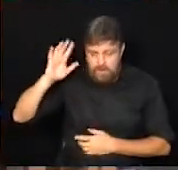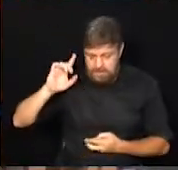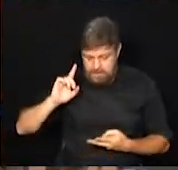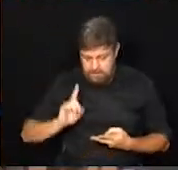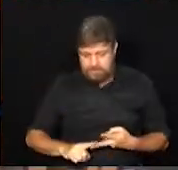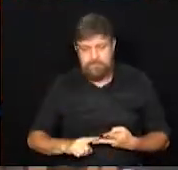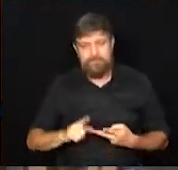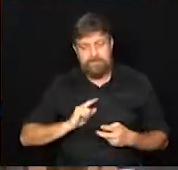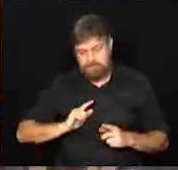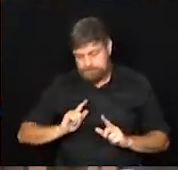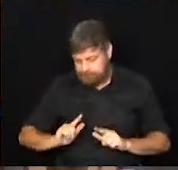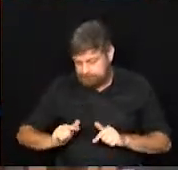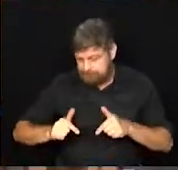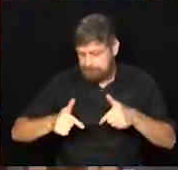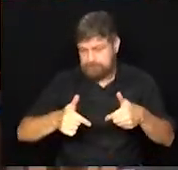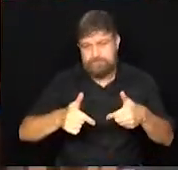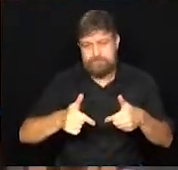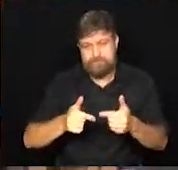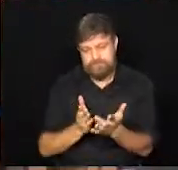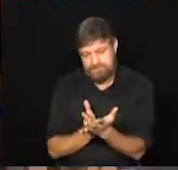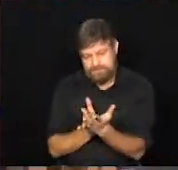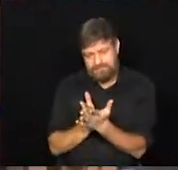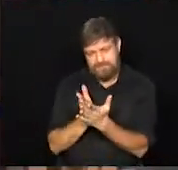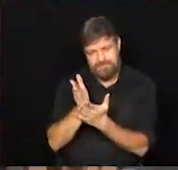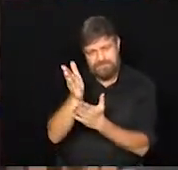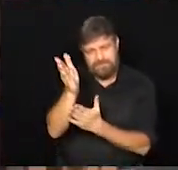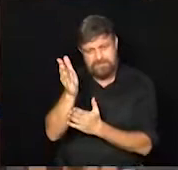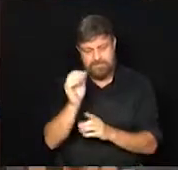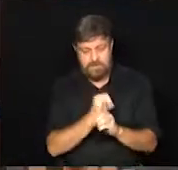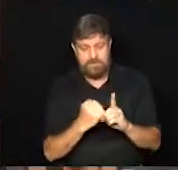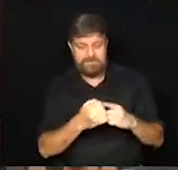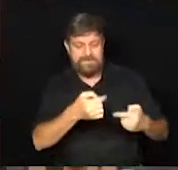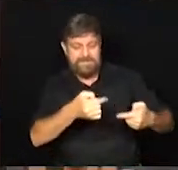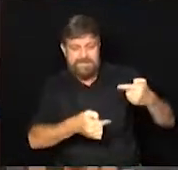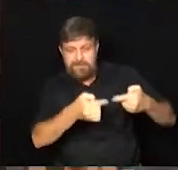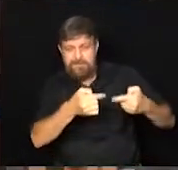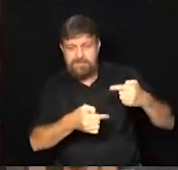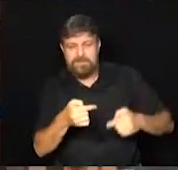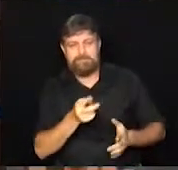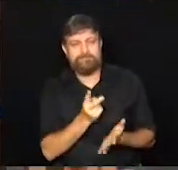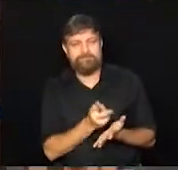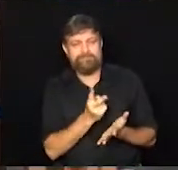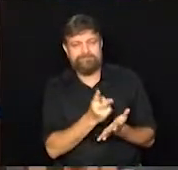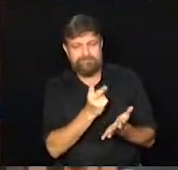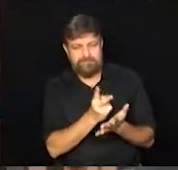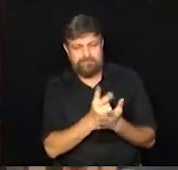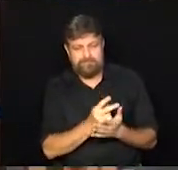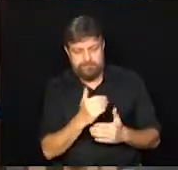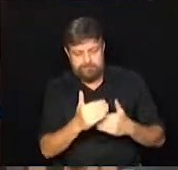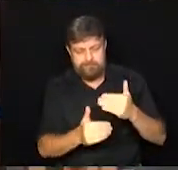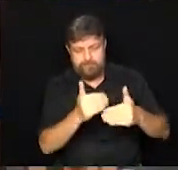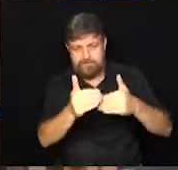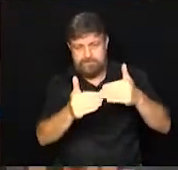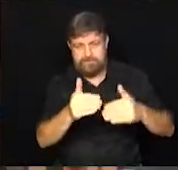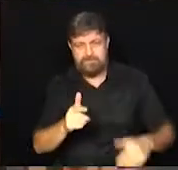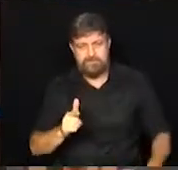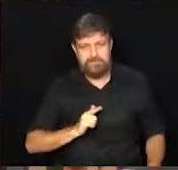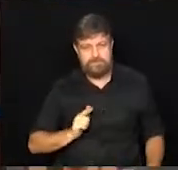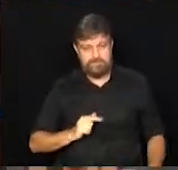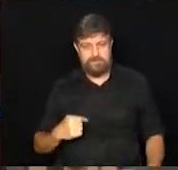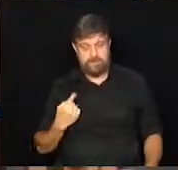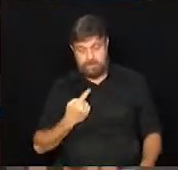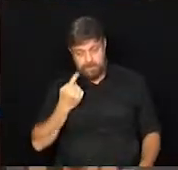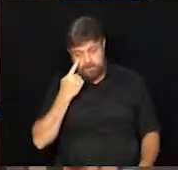de avançar nos significados e de debater com a sociedade, a gente continua tendo alguns avanços, né? Por exemplo, a marca significativa que a gente